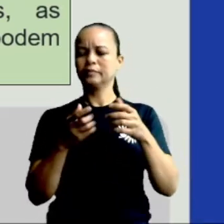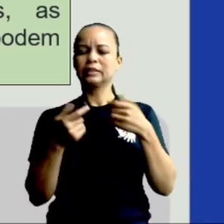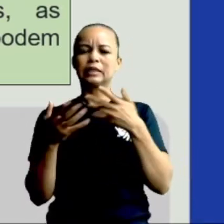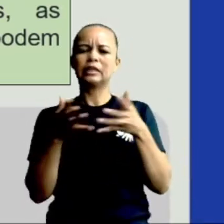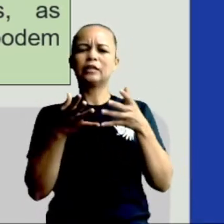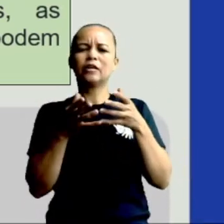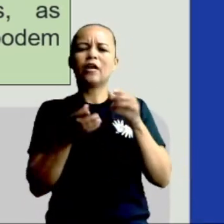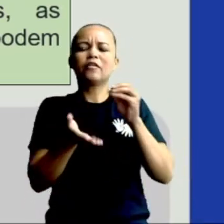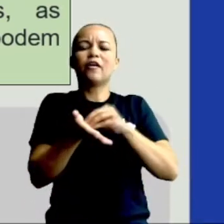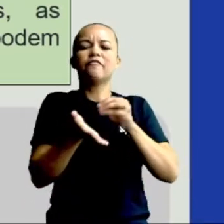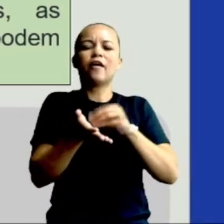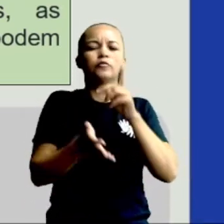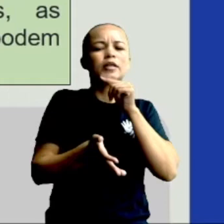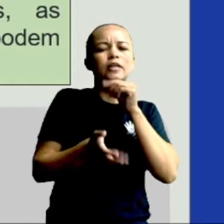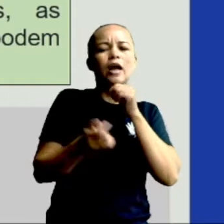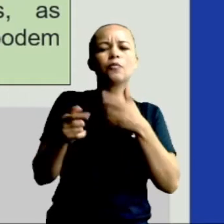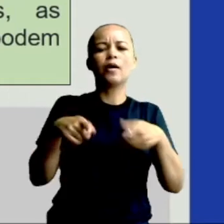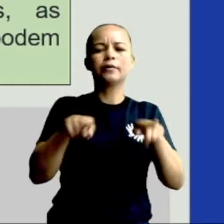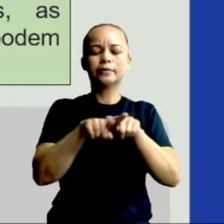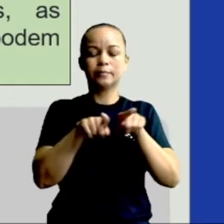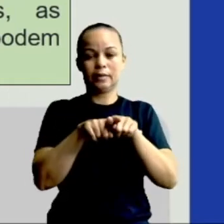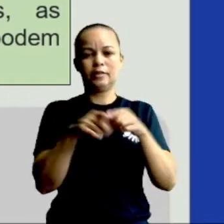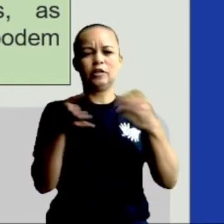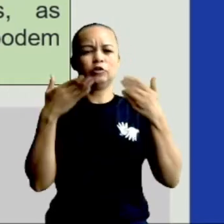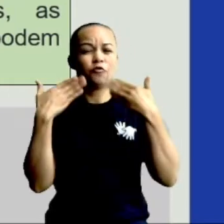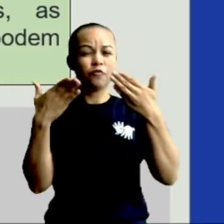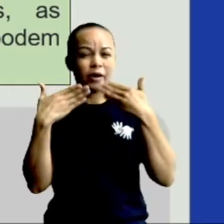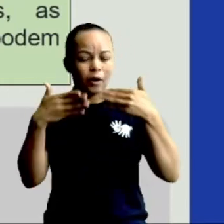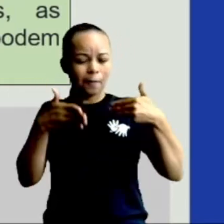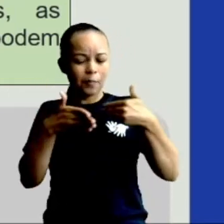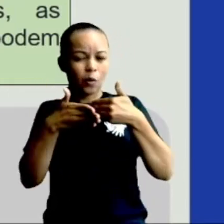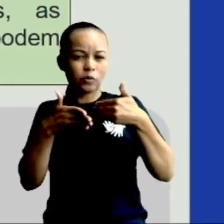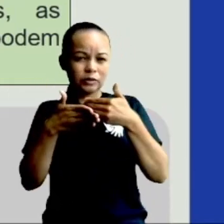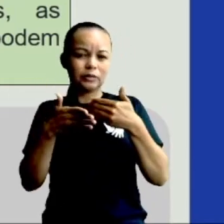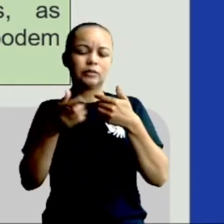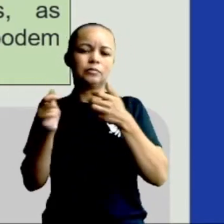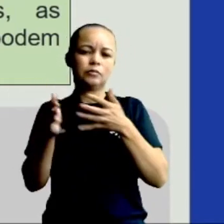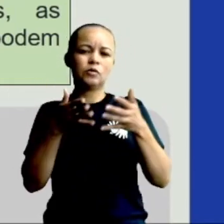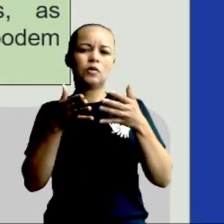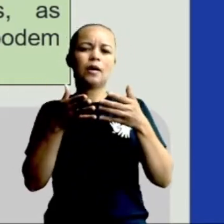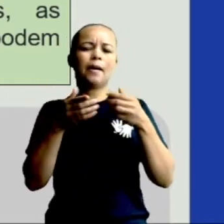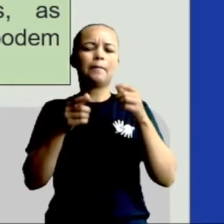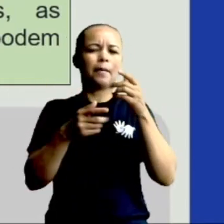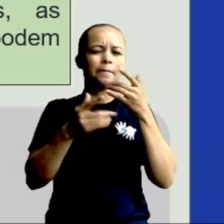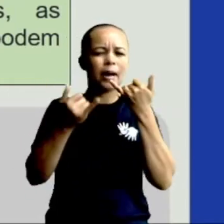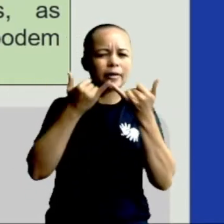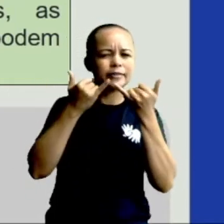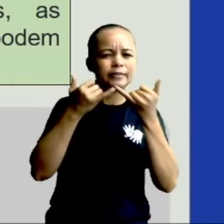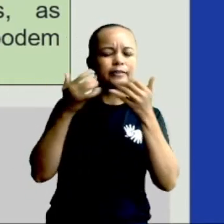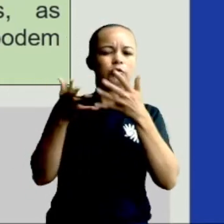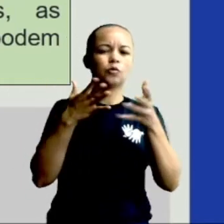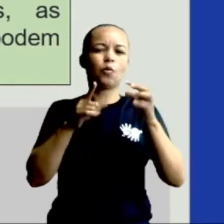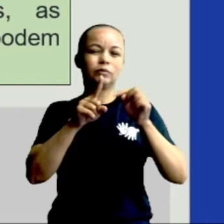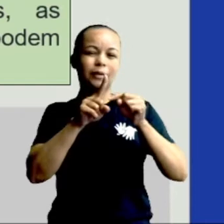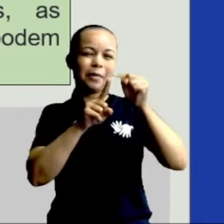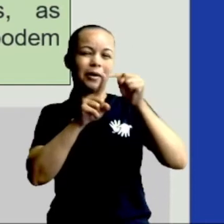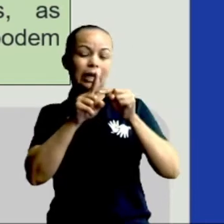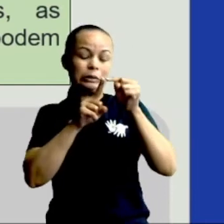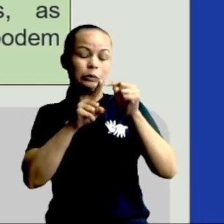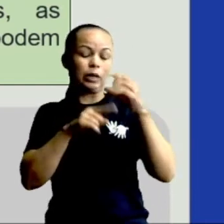escassez de água. Já no verão, é bem parecida em quase todo o Brasil, com temperaturas